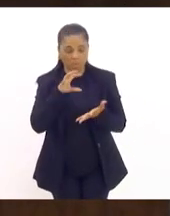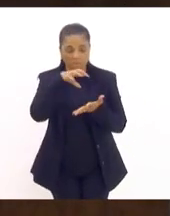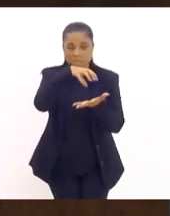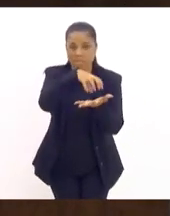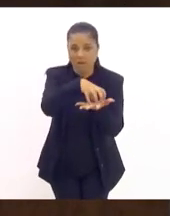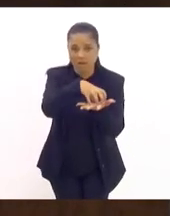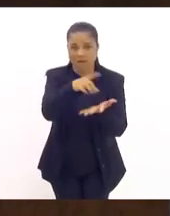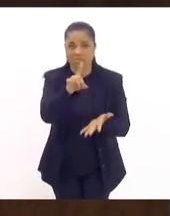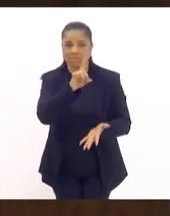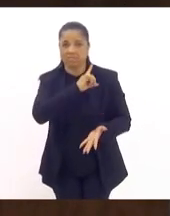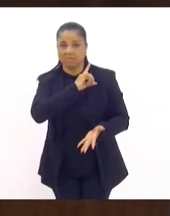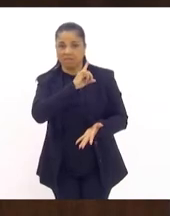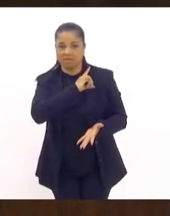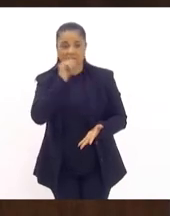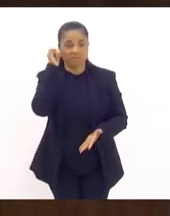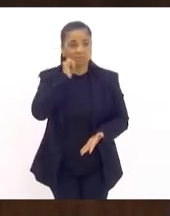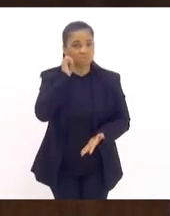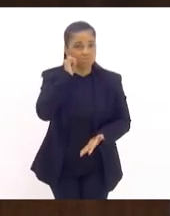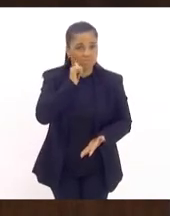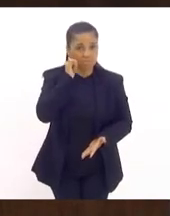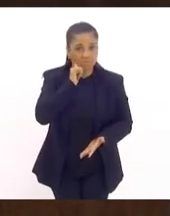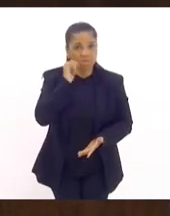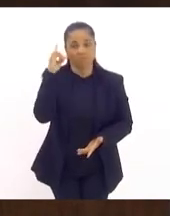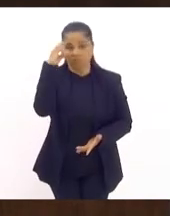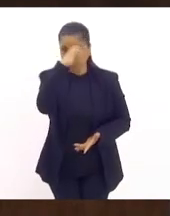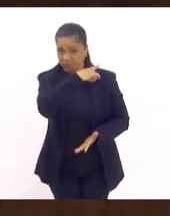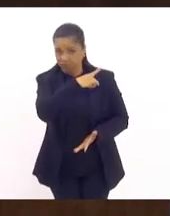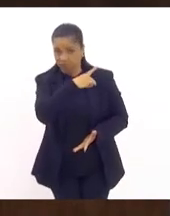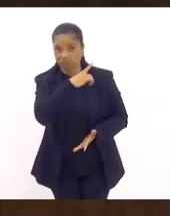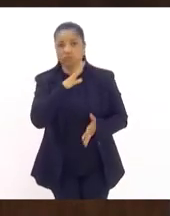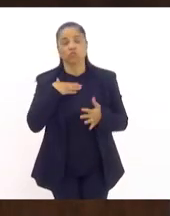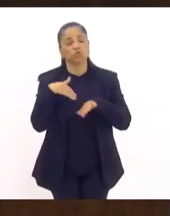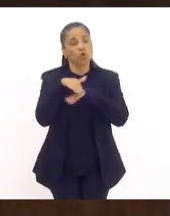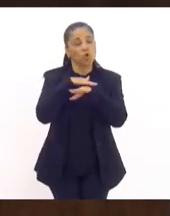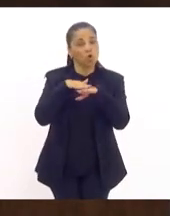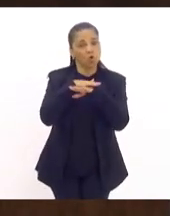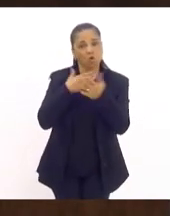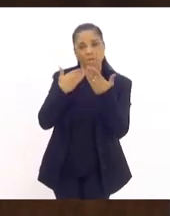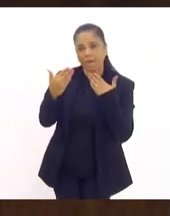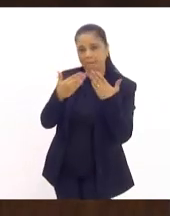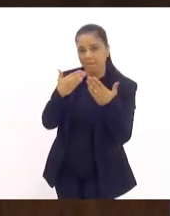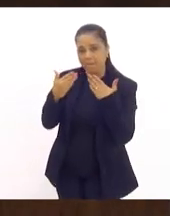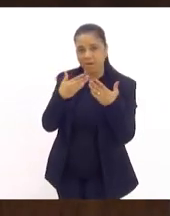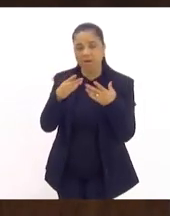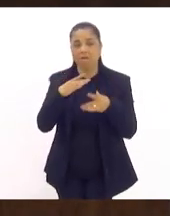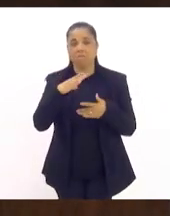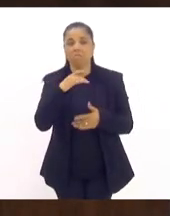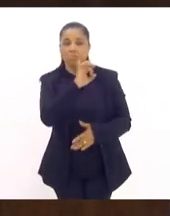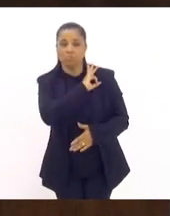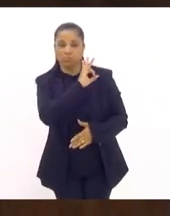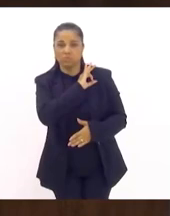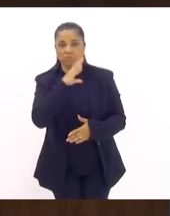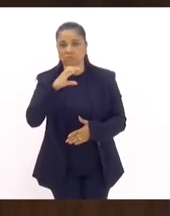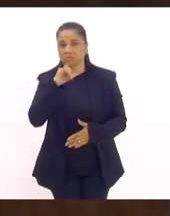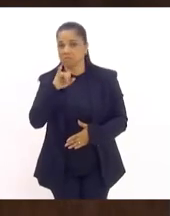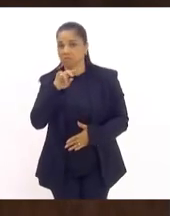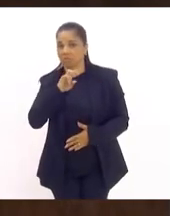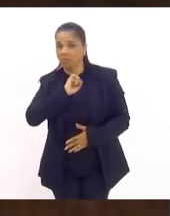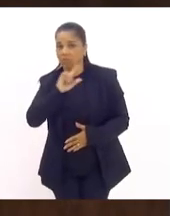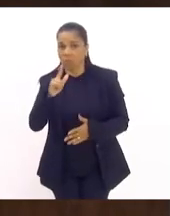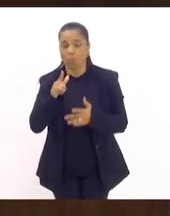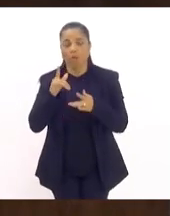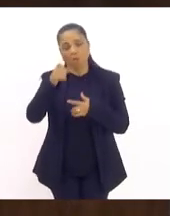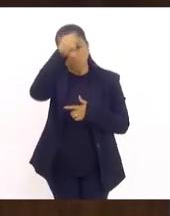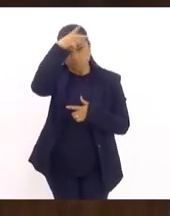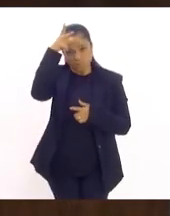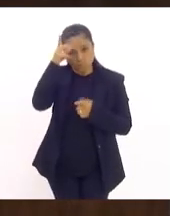mulheres, estamos também em conversas com a Polícia Civil na tentativa de buscar o apoio da Prefeitura de